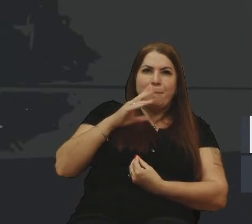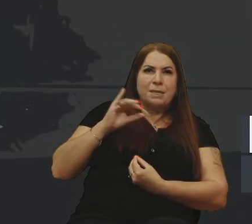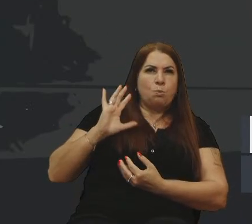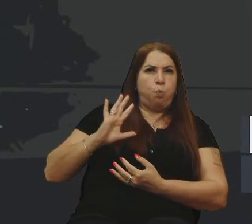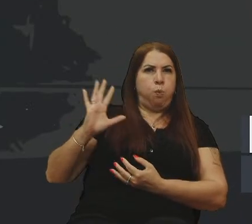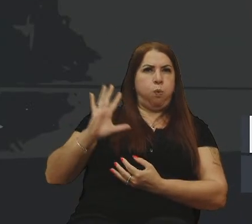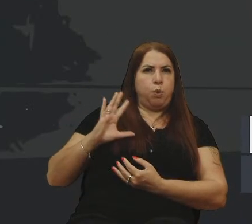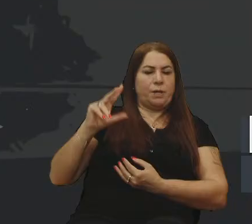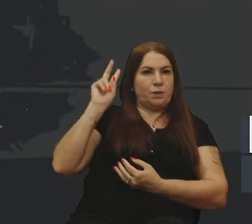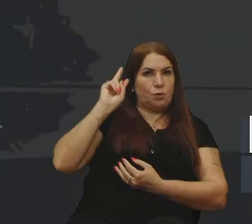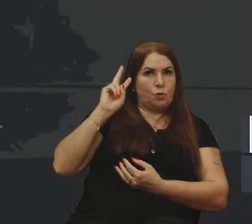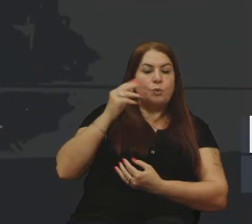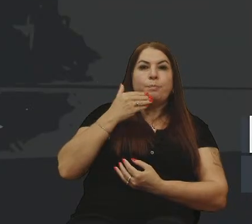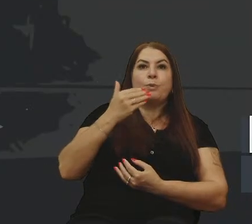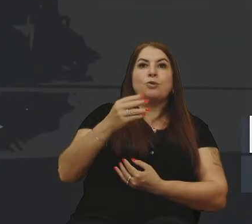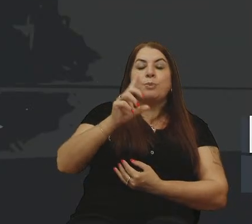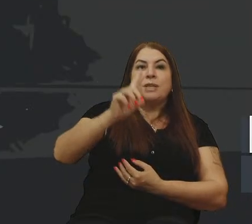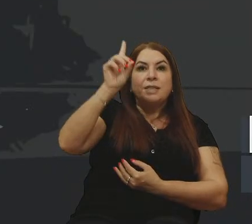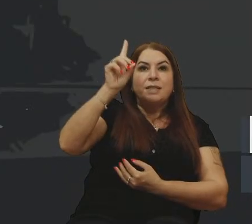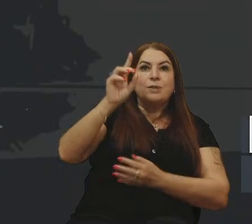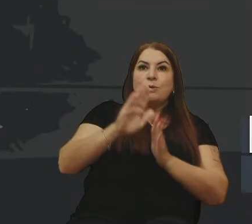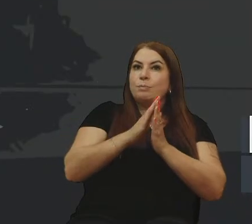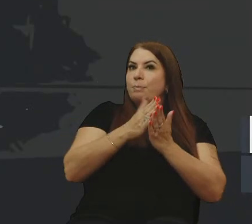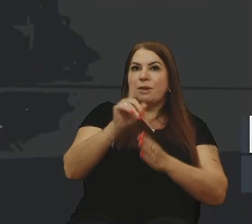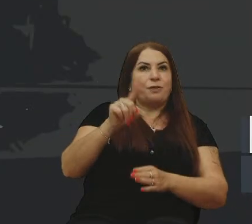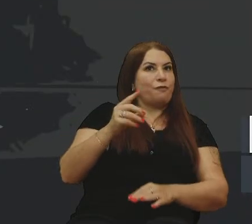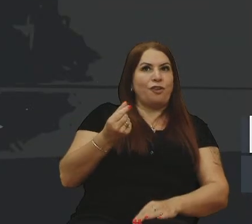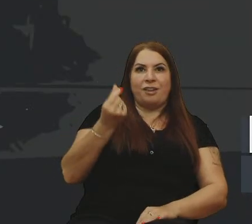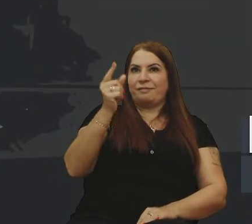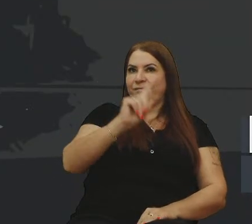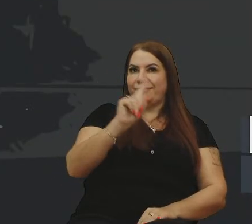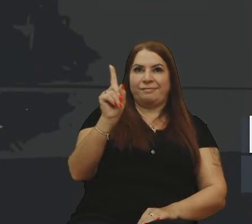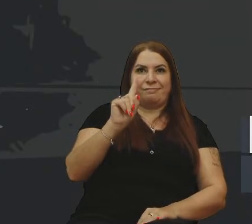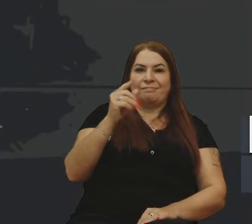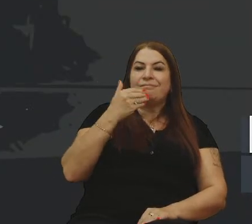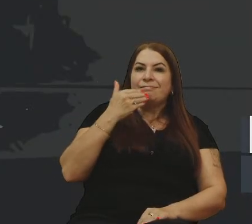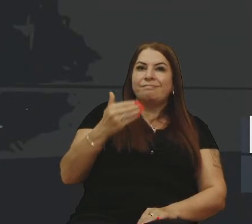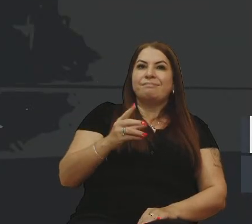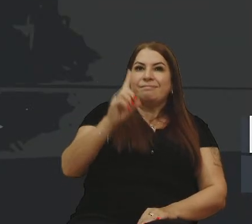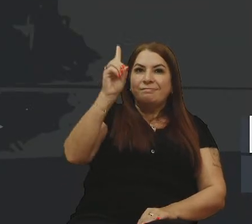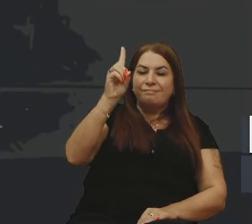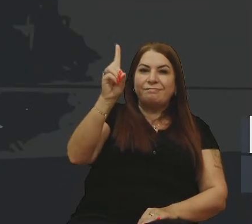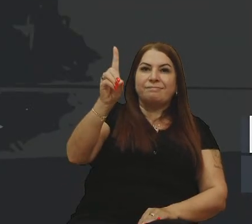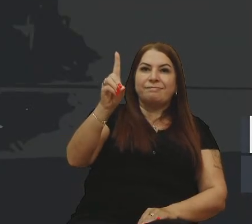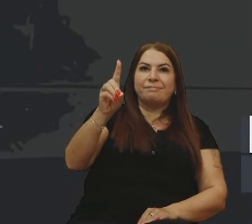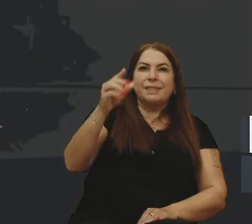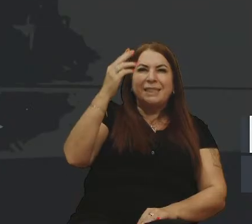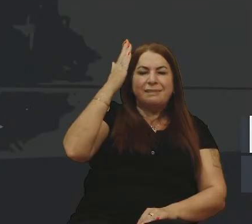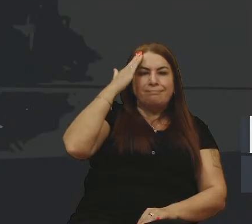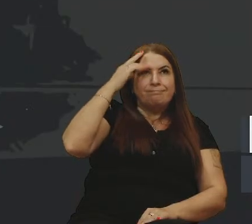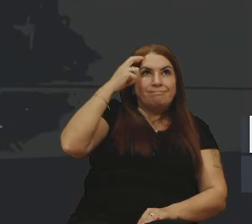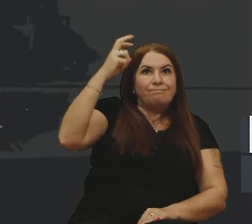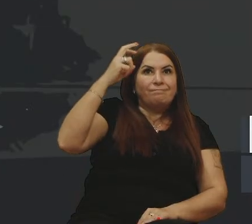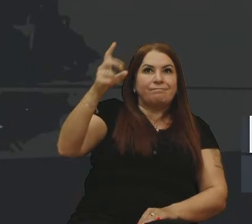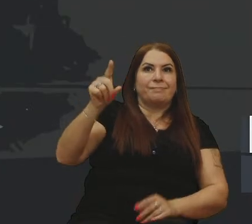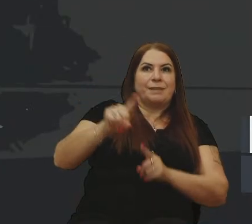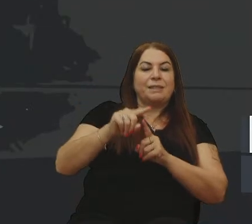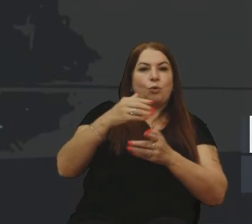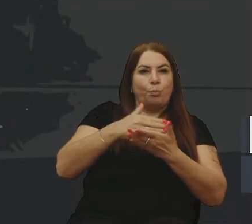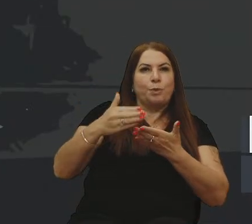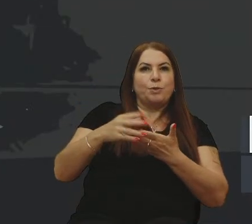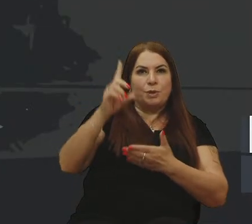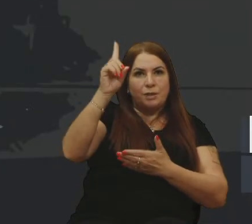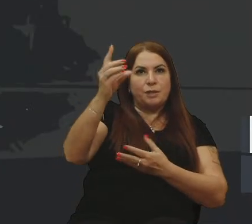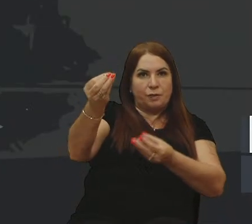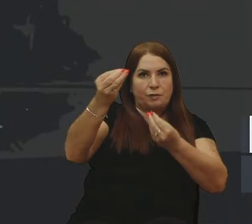história. E o que ele pediu para Deus na Bíblia não foi riqueza. O que ele pediu para Deus foi sabedoria. E a partir disso, Deus disse, eu